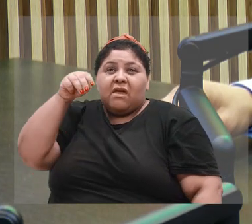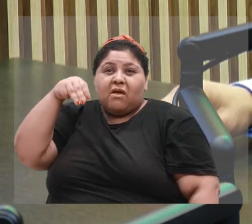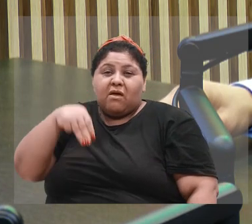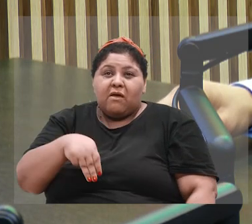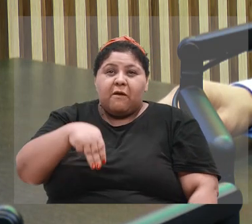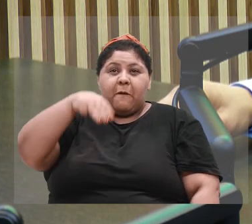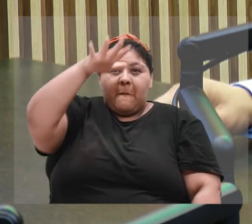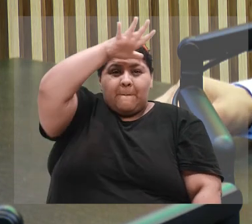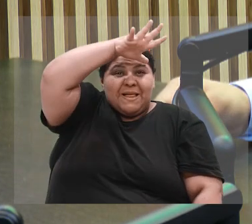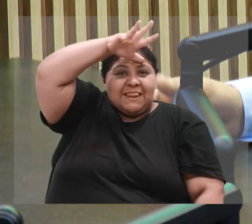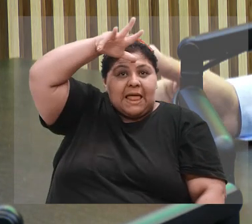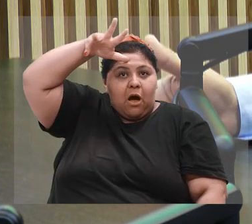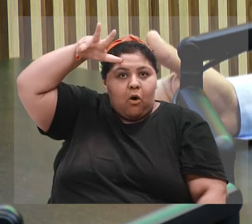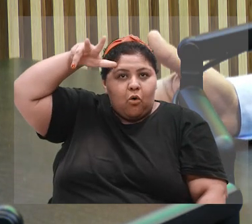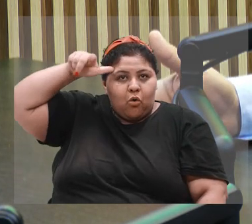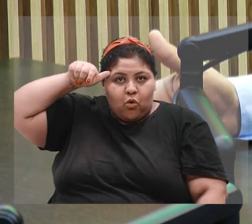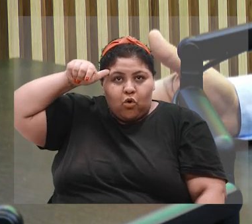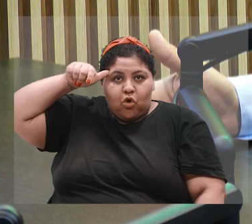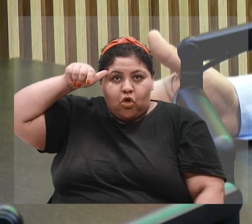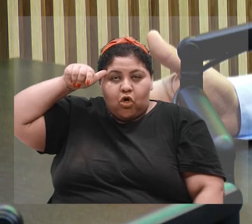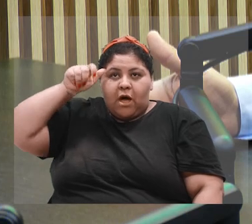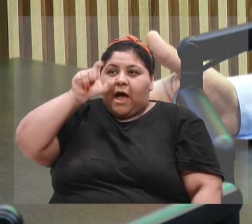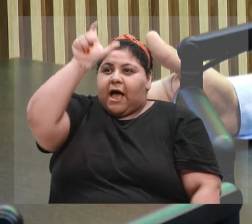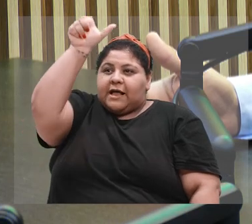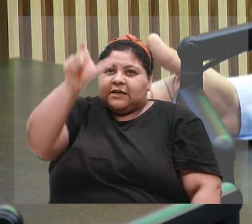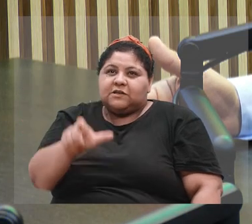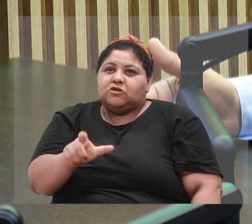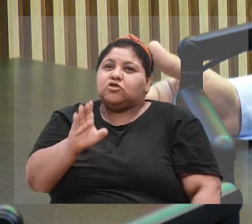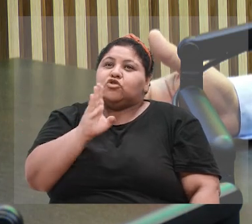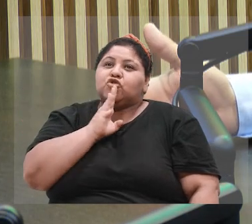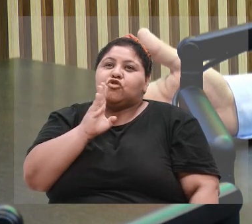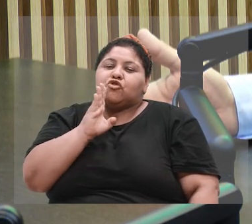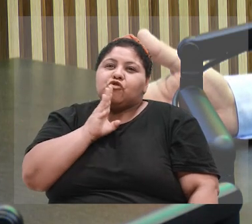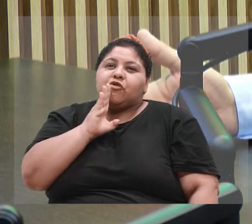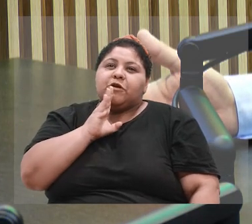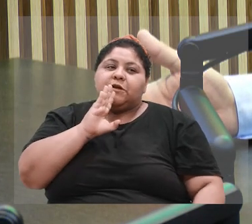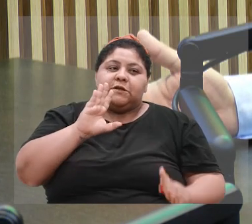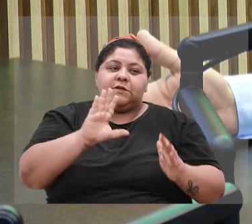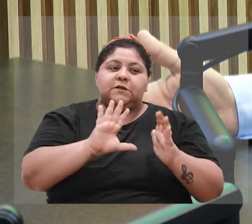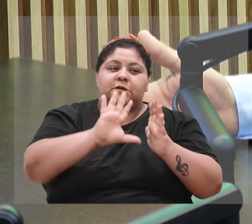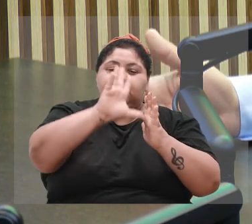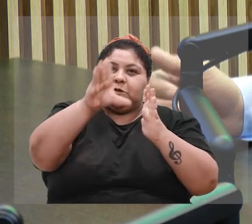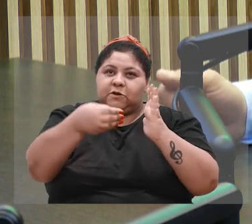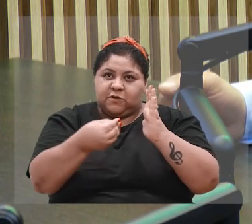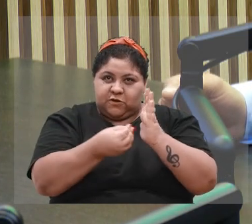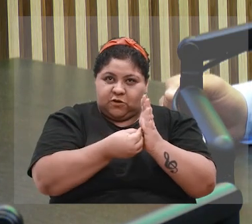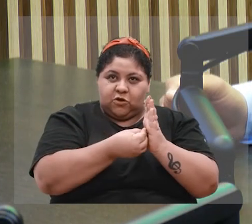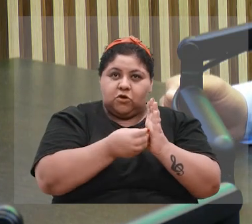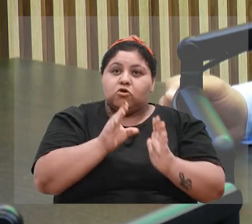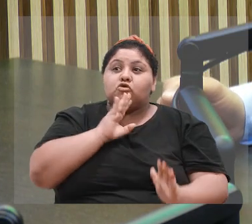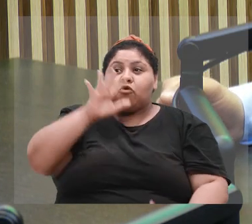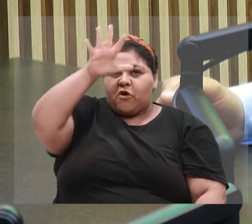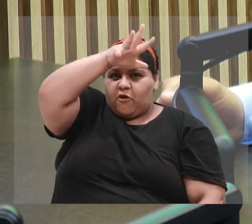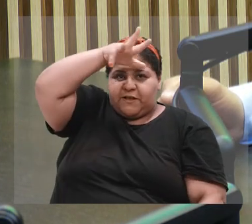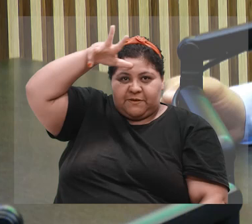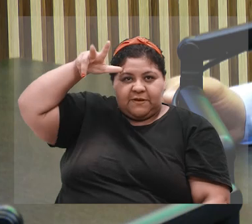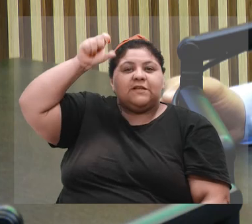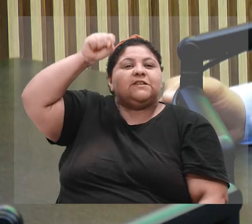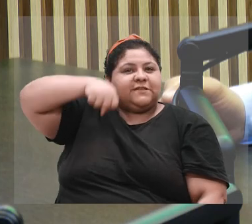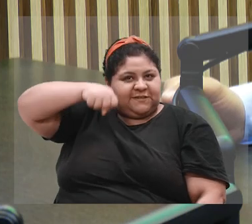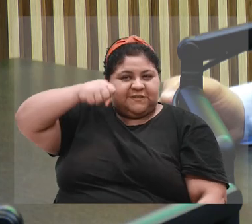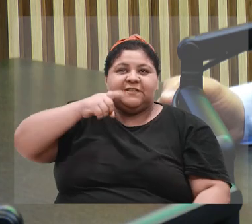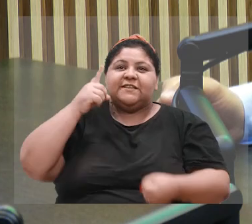Manaus. Então todo mundo que fala que conhece a Amazônia, fala que conhece Manaus. Eu digo sim, a cidade onde eu estava